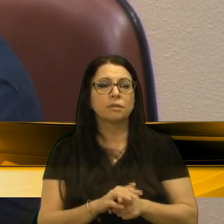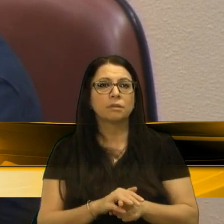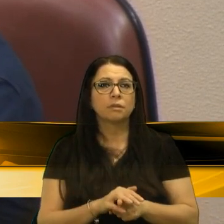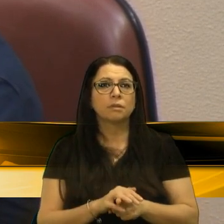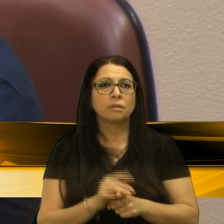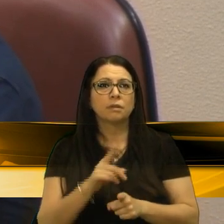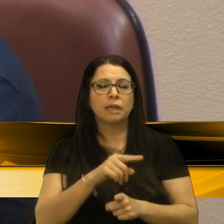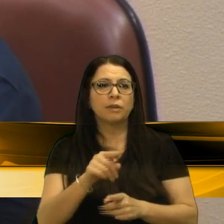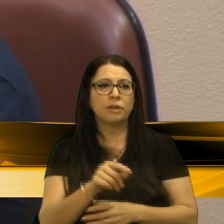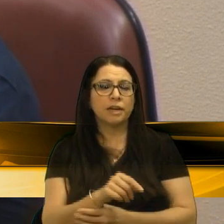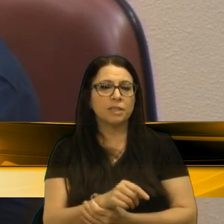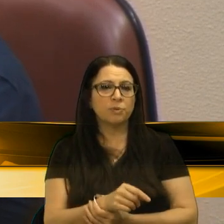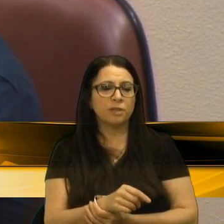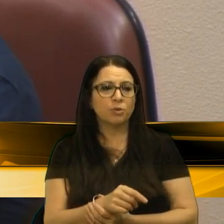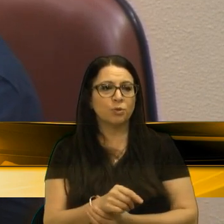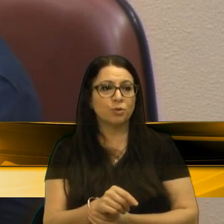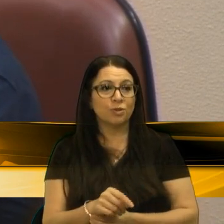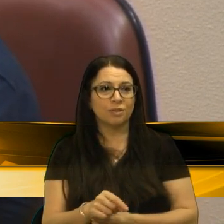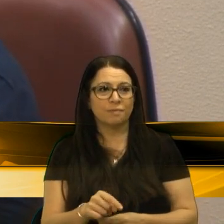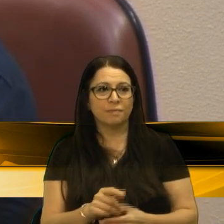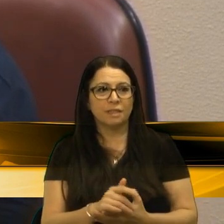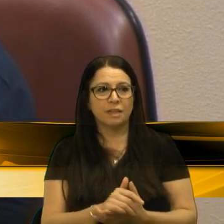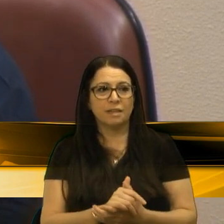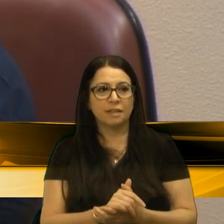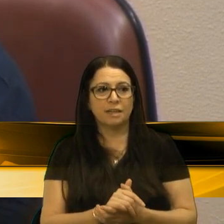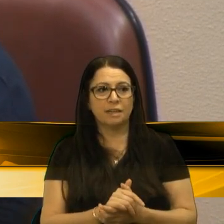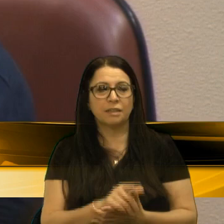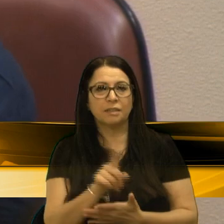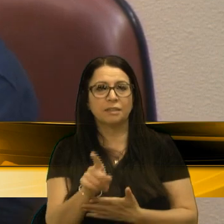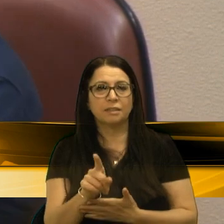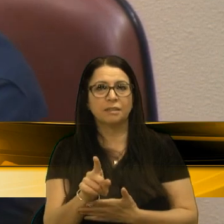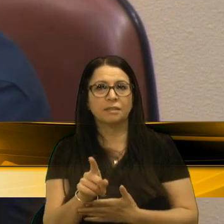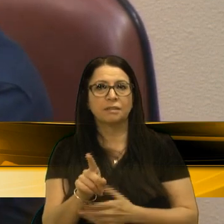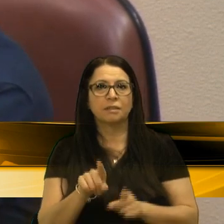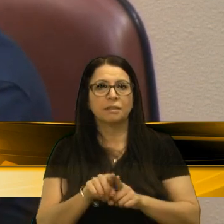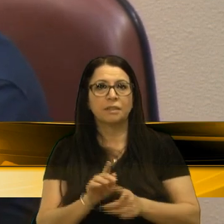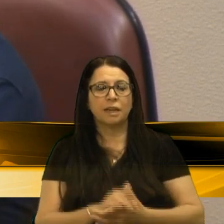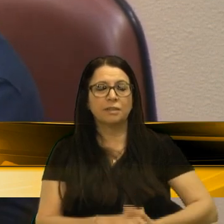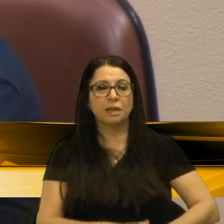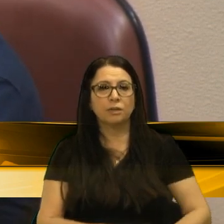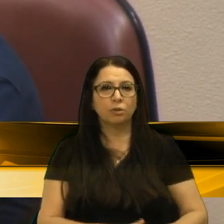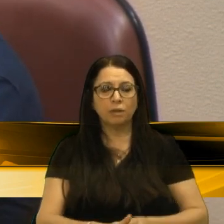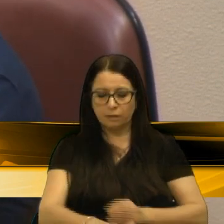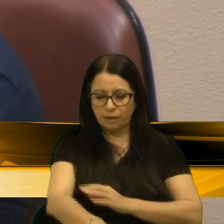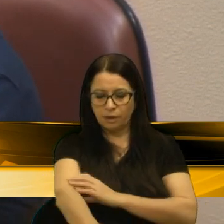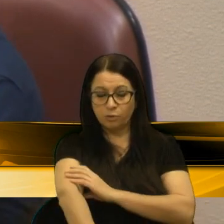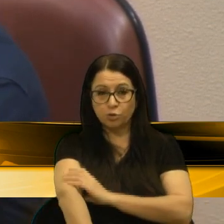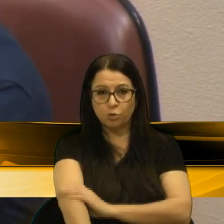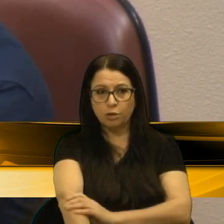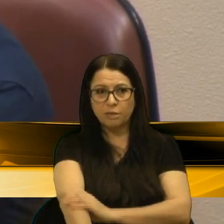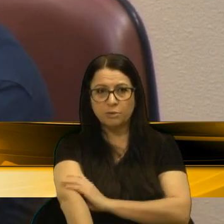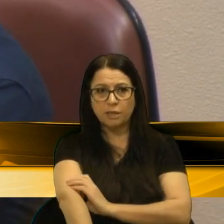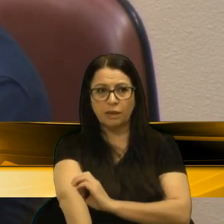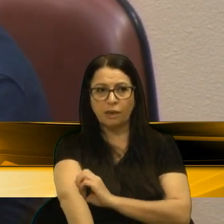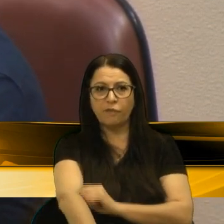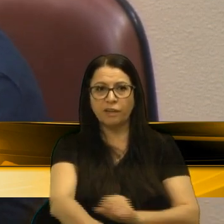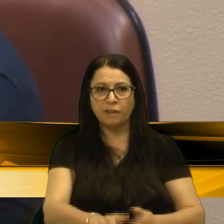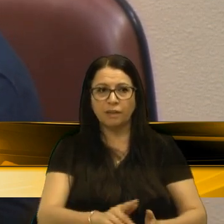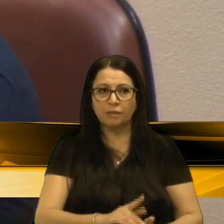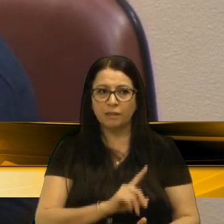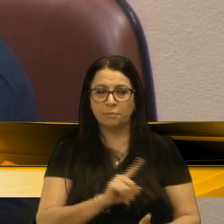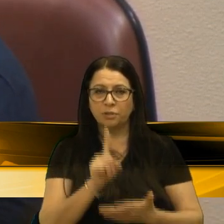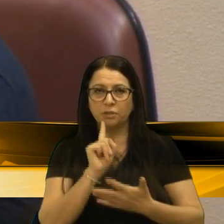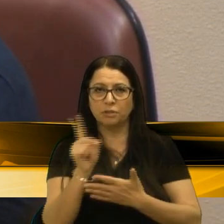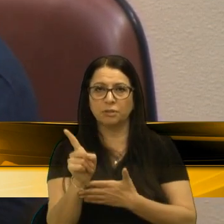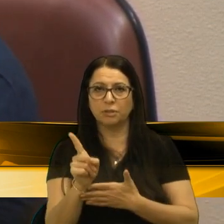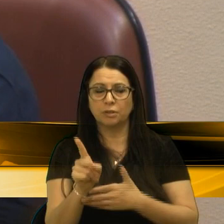dando aí, eu fui na primeira e depois não fui mais umas duas, três, digo, tá, mas nós estamos discutindo o que aqui? As pessoas iam reivindicar, não tinha a menor noção do que